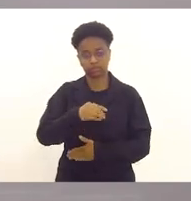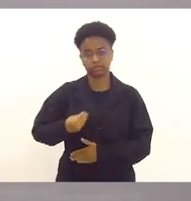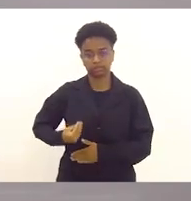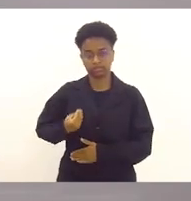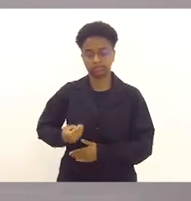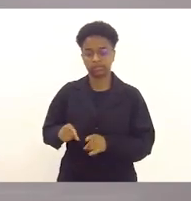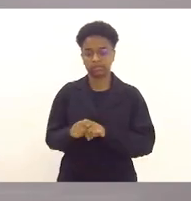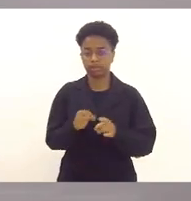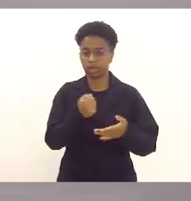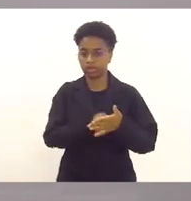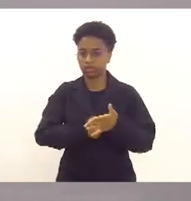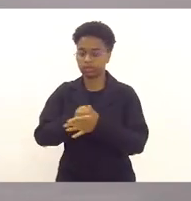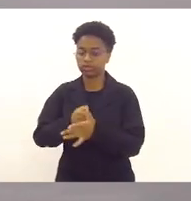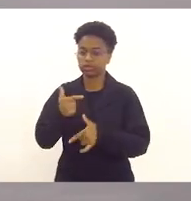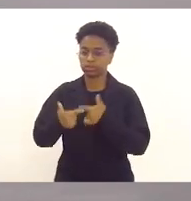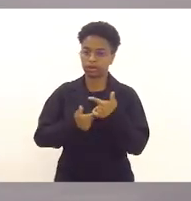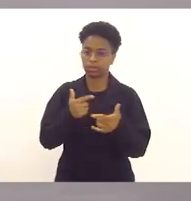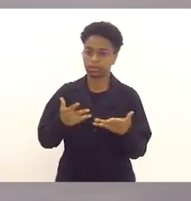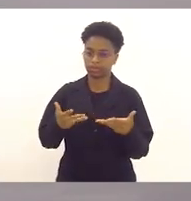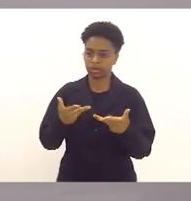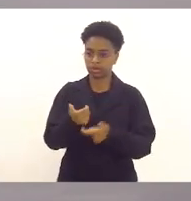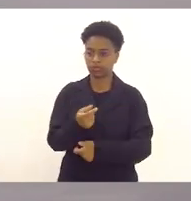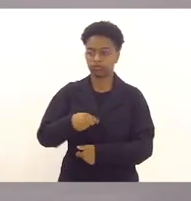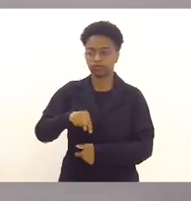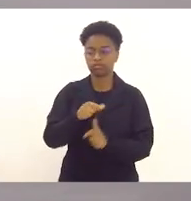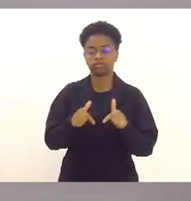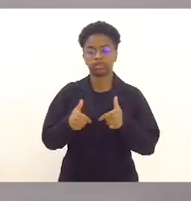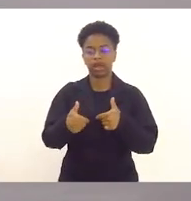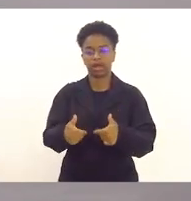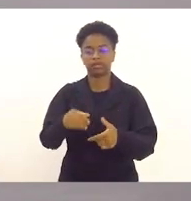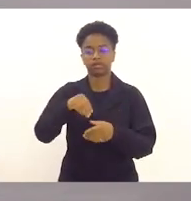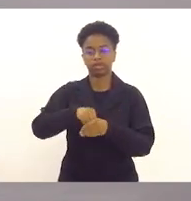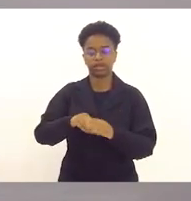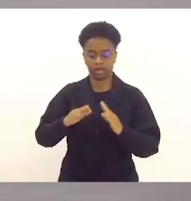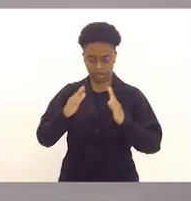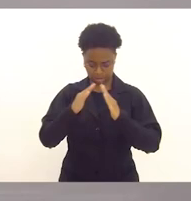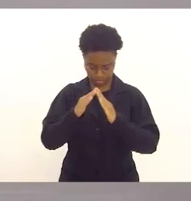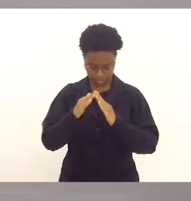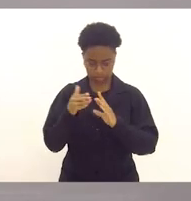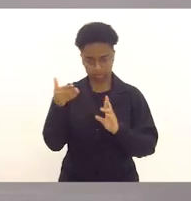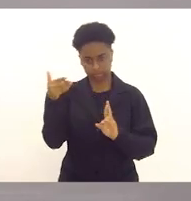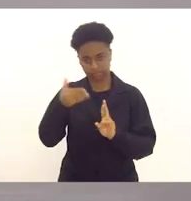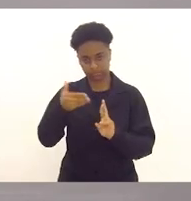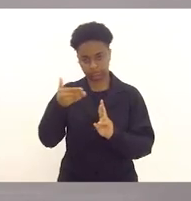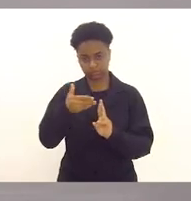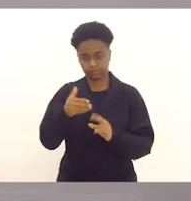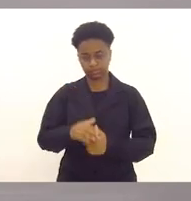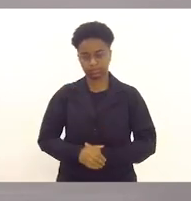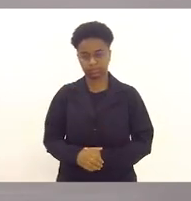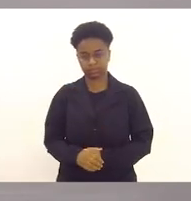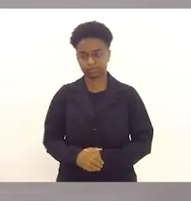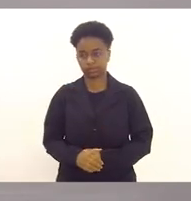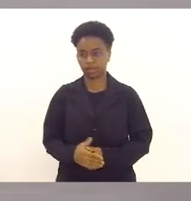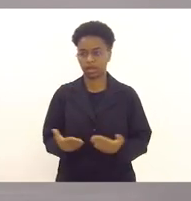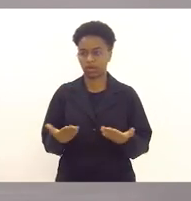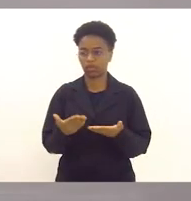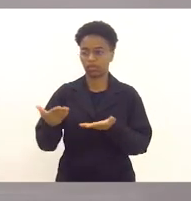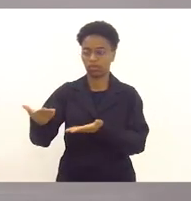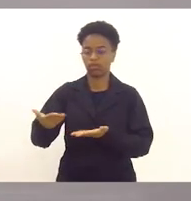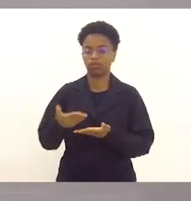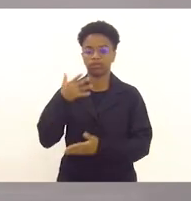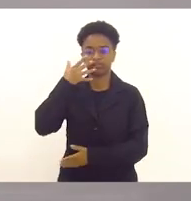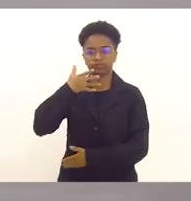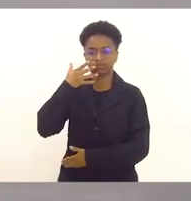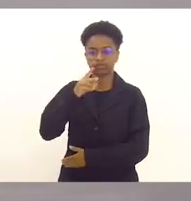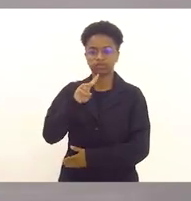no trabalho excelente que vocês realizam na casa de referência Almerinda Gama convida agora para fazer o uso da fala